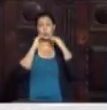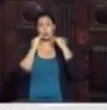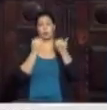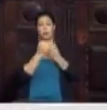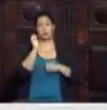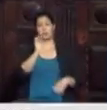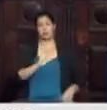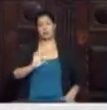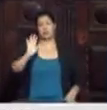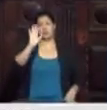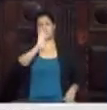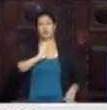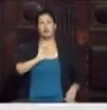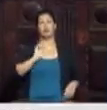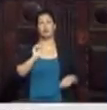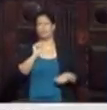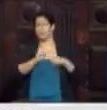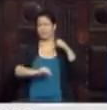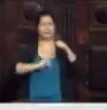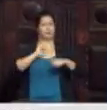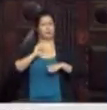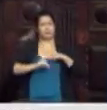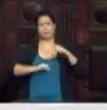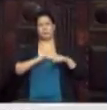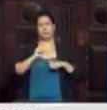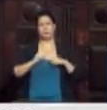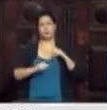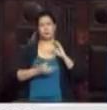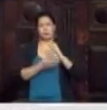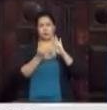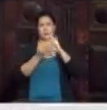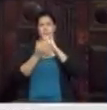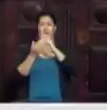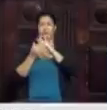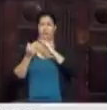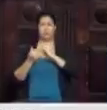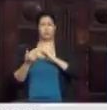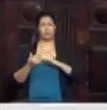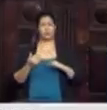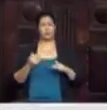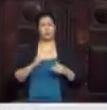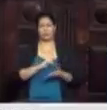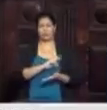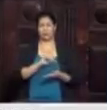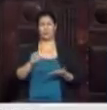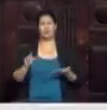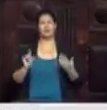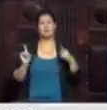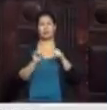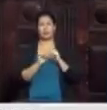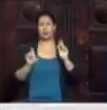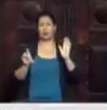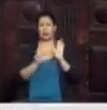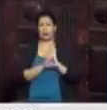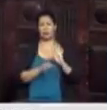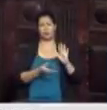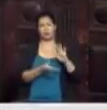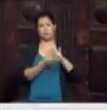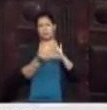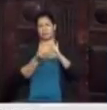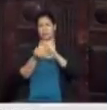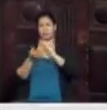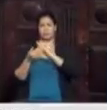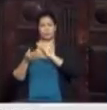retirou do texto constitucional os dispositivos que garantiam a nossa soberania. E